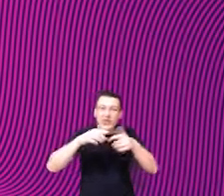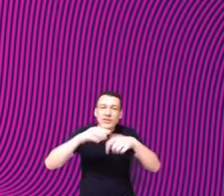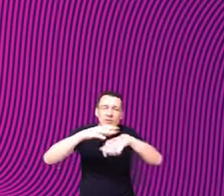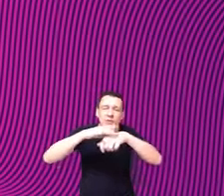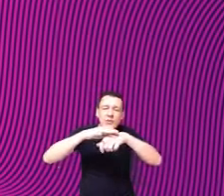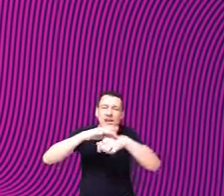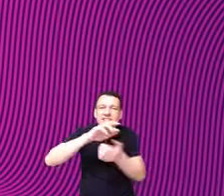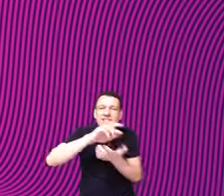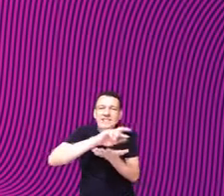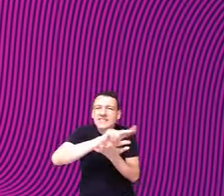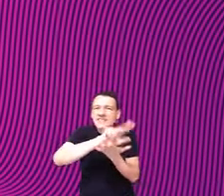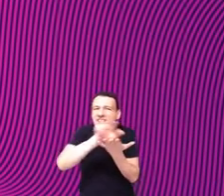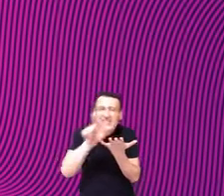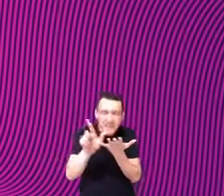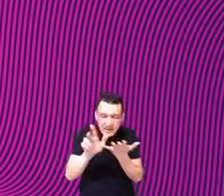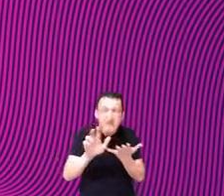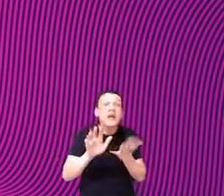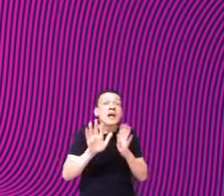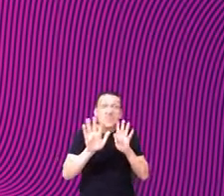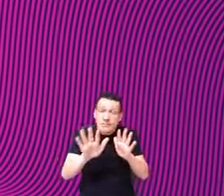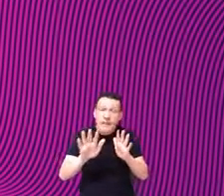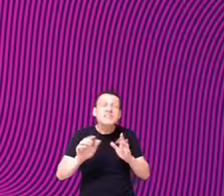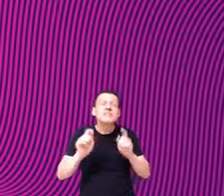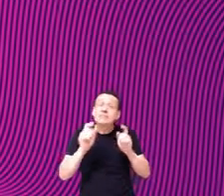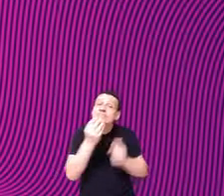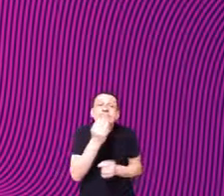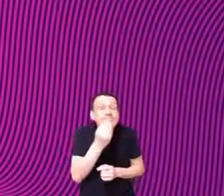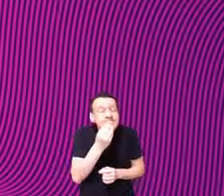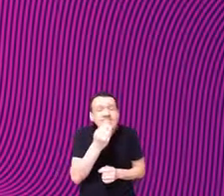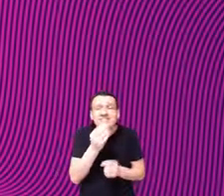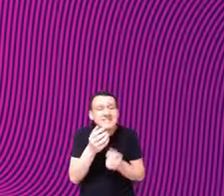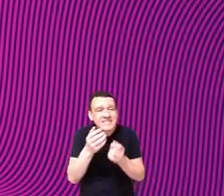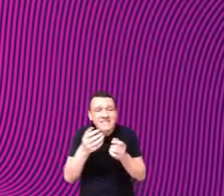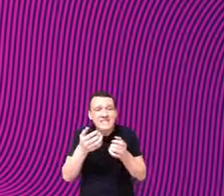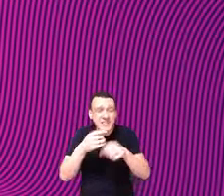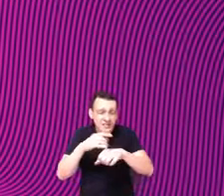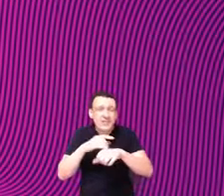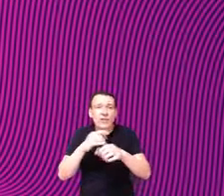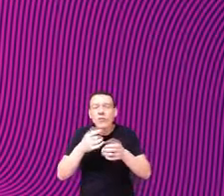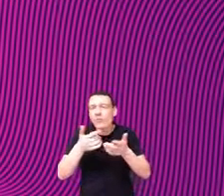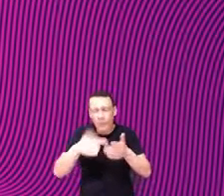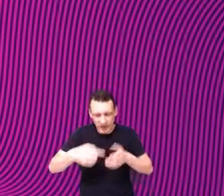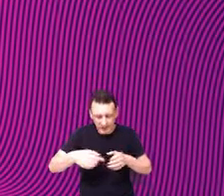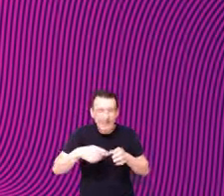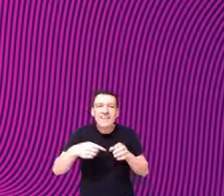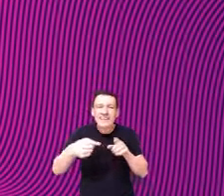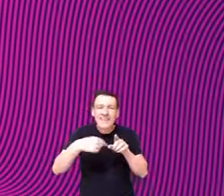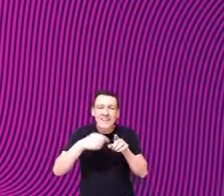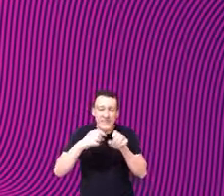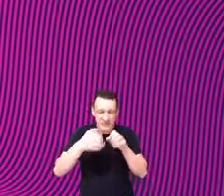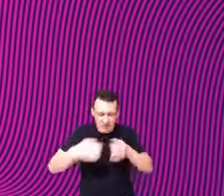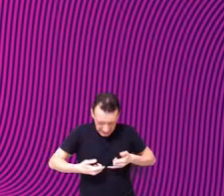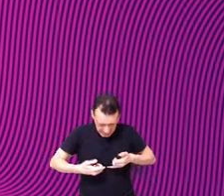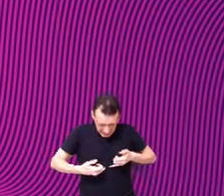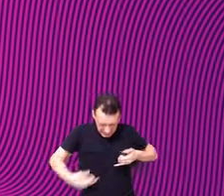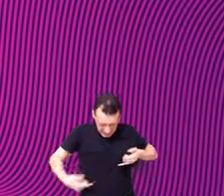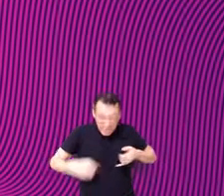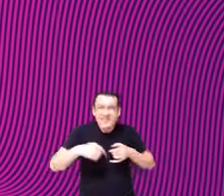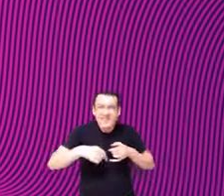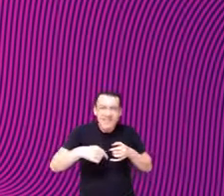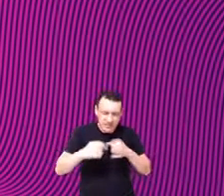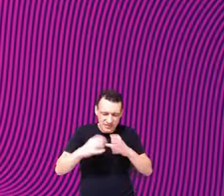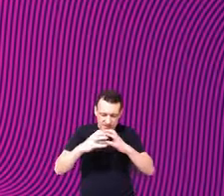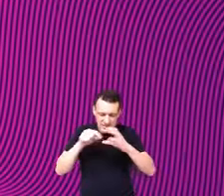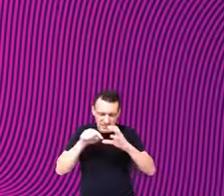verdade, poderia ser resolvida com uma coisa relativamente simples, né? Uma desobstrução, um manejo clínico